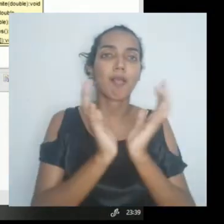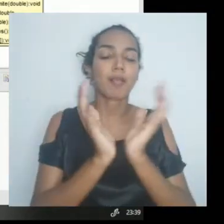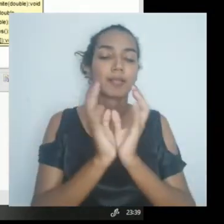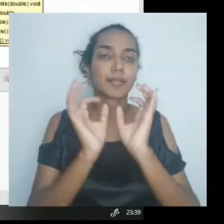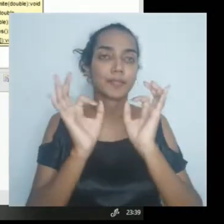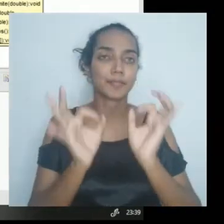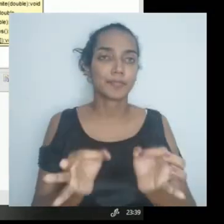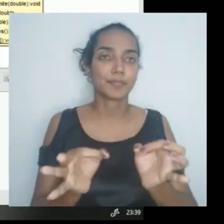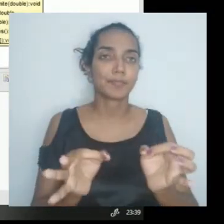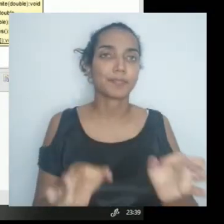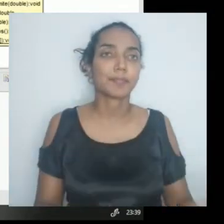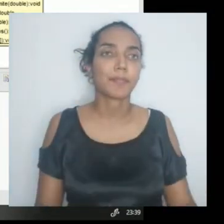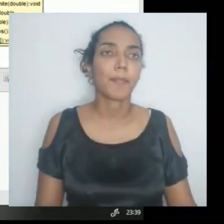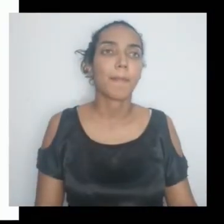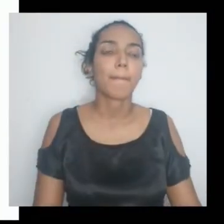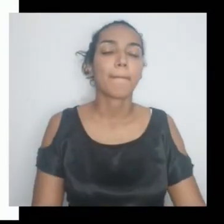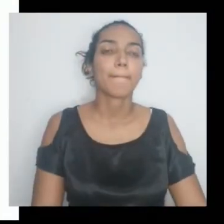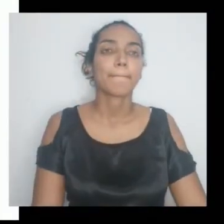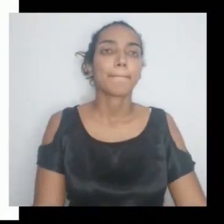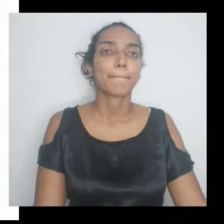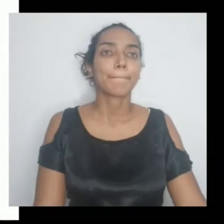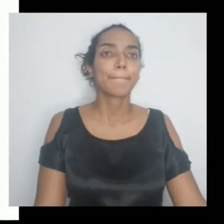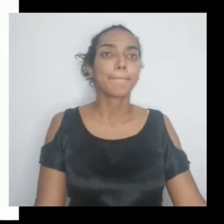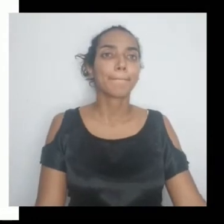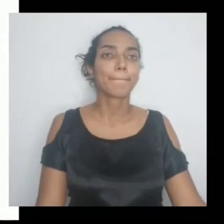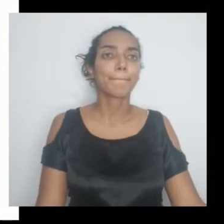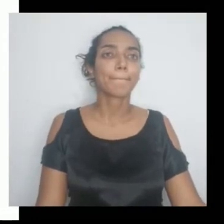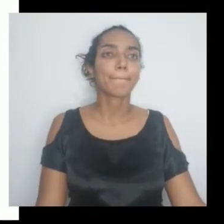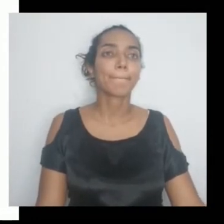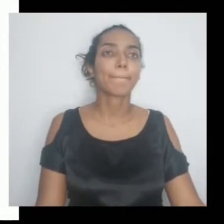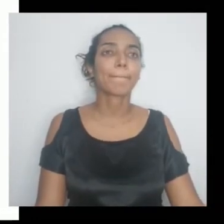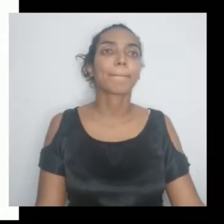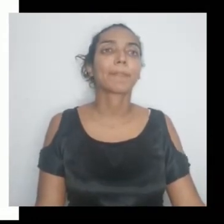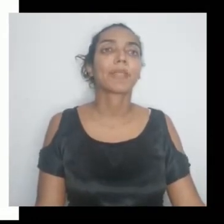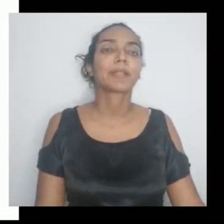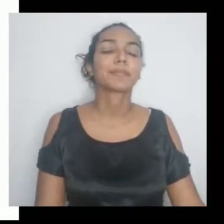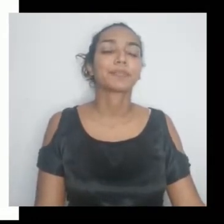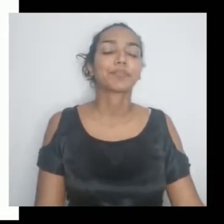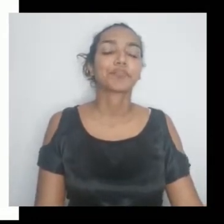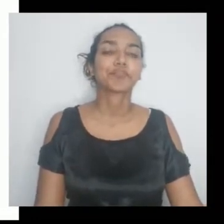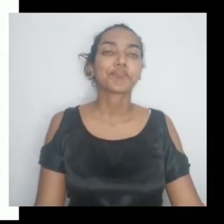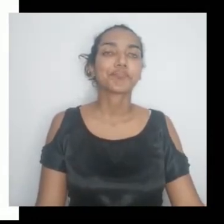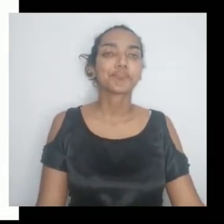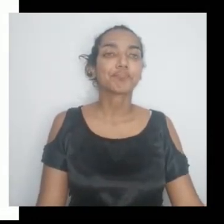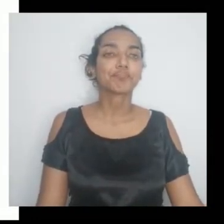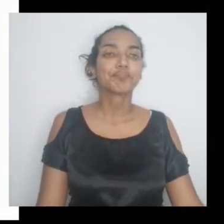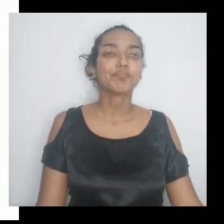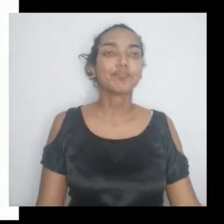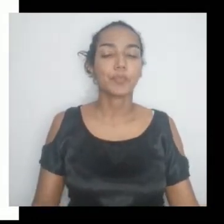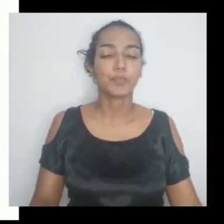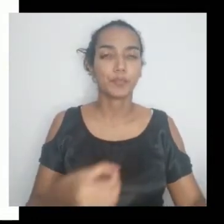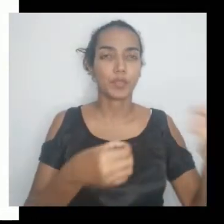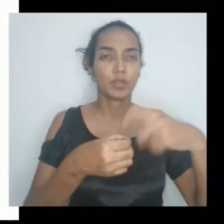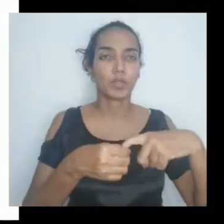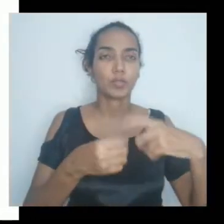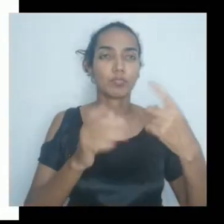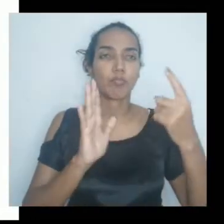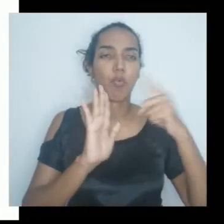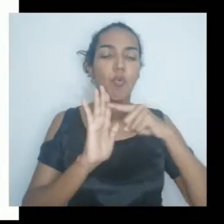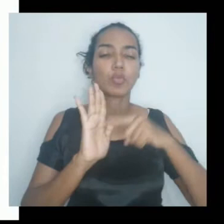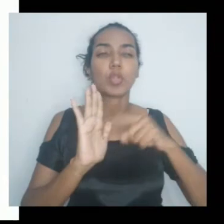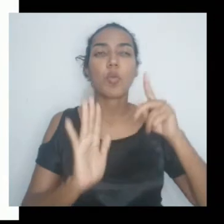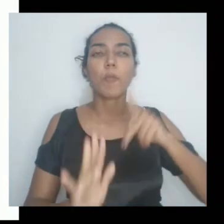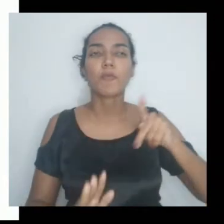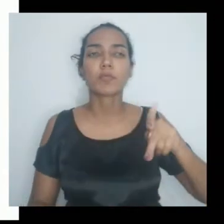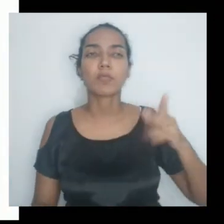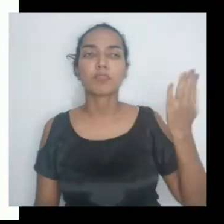Voltando para o nosso roteirinho, é bom lembrar, o professor Vanilson já comentou nas aulas passadas, nos